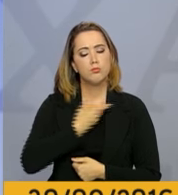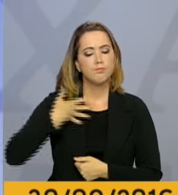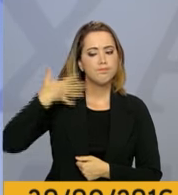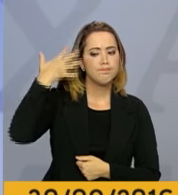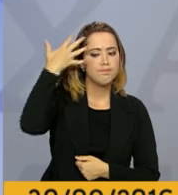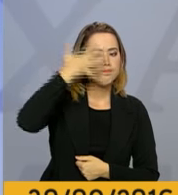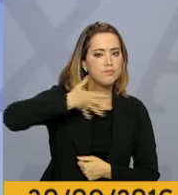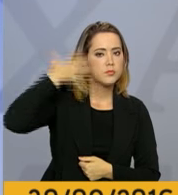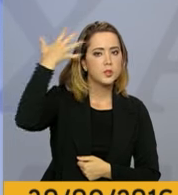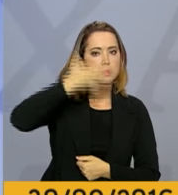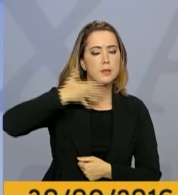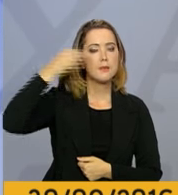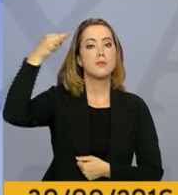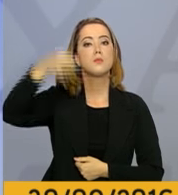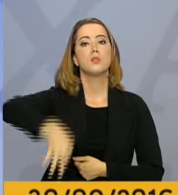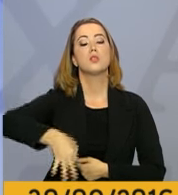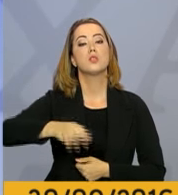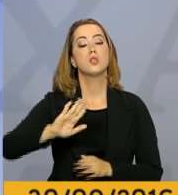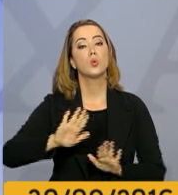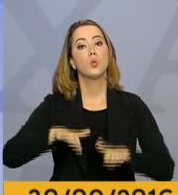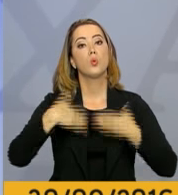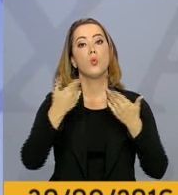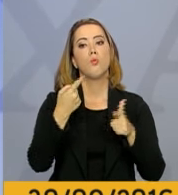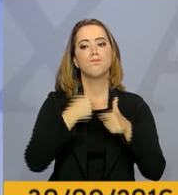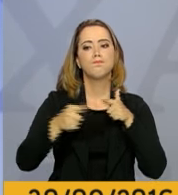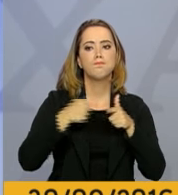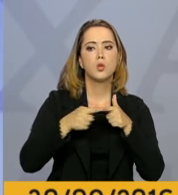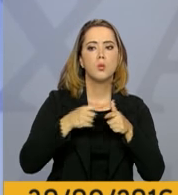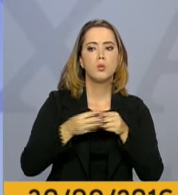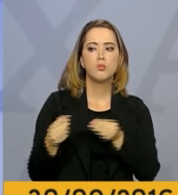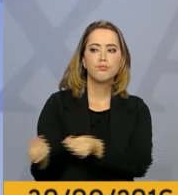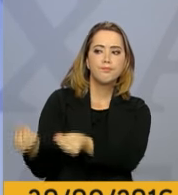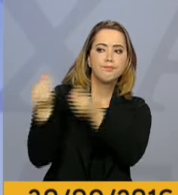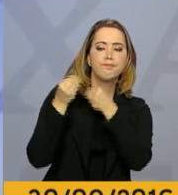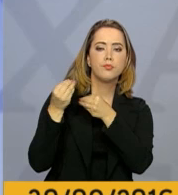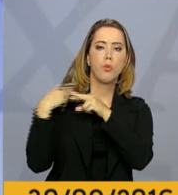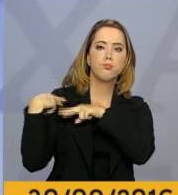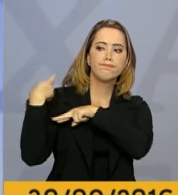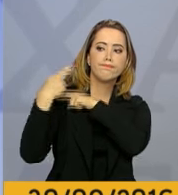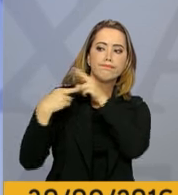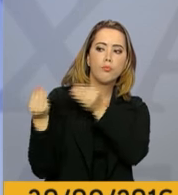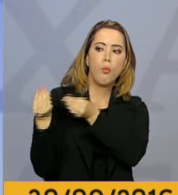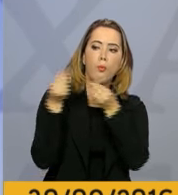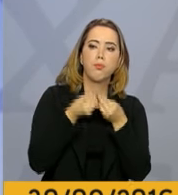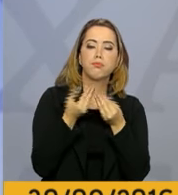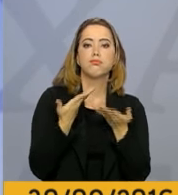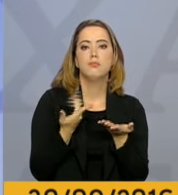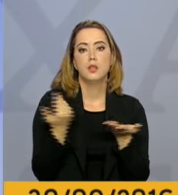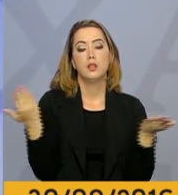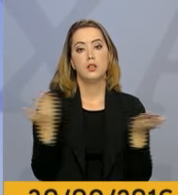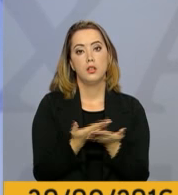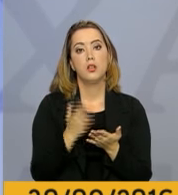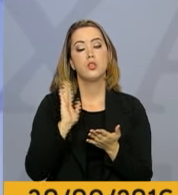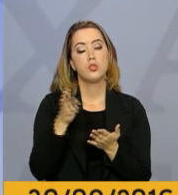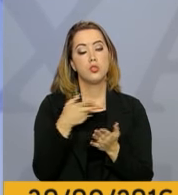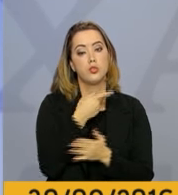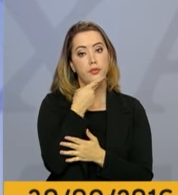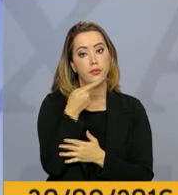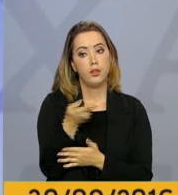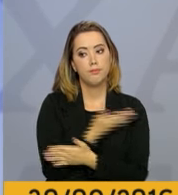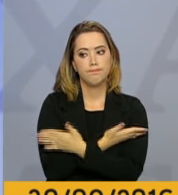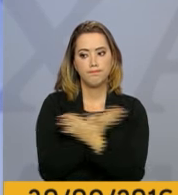situação crítica que herdamos ao assumir o governo. E desde logo, eu quero registrar aos senhores e às